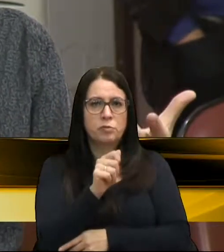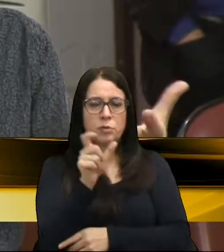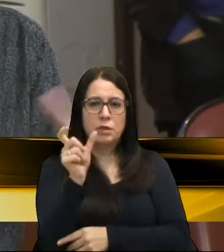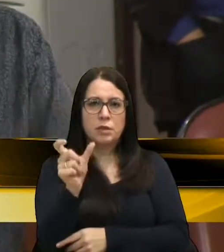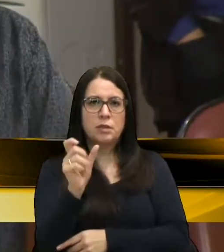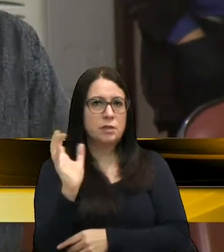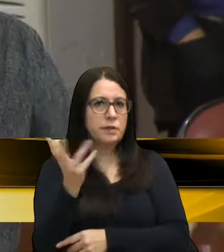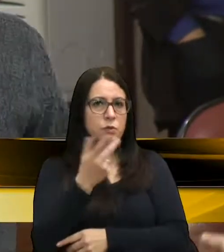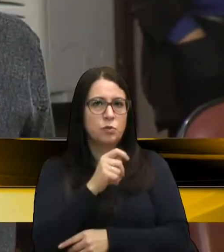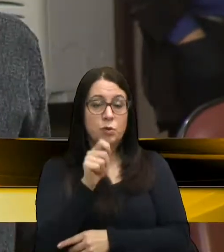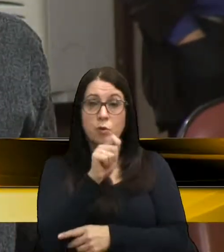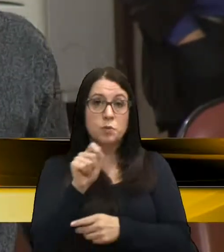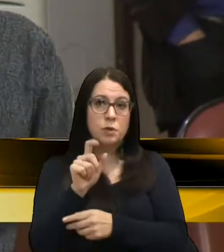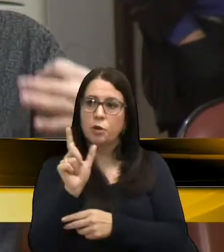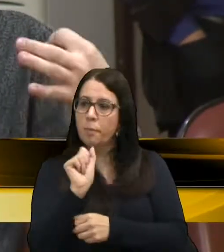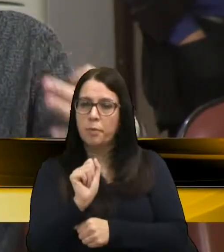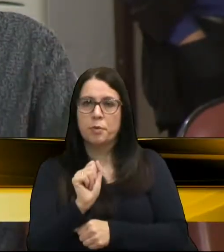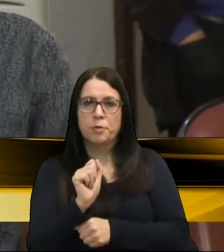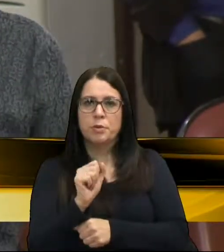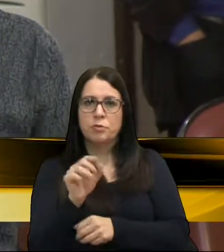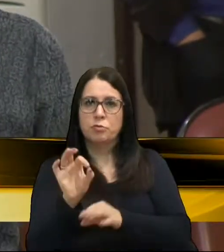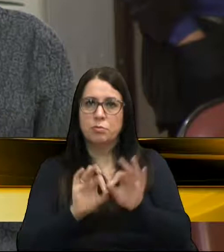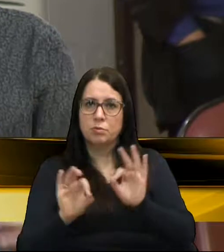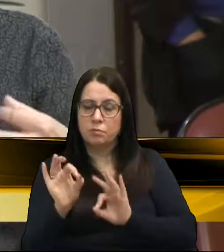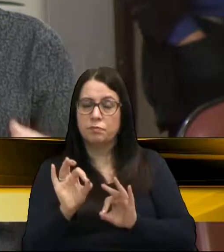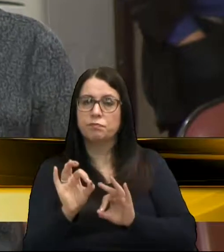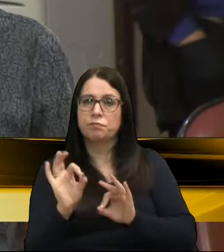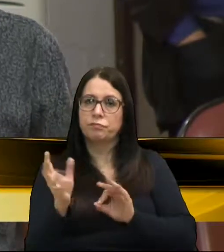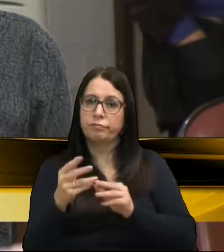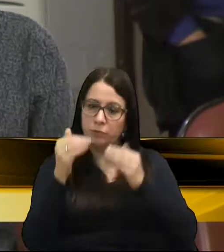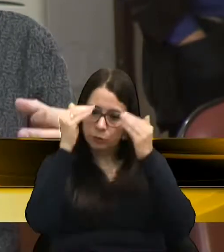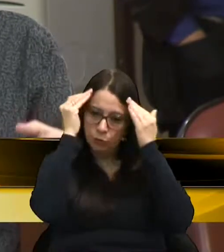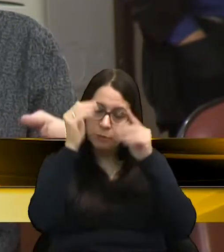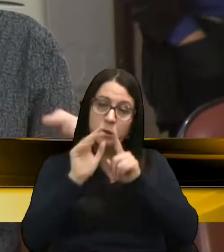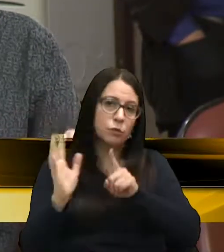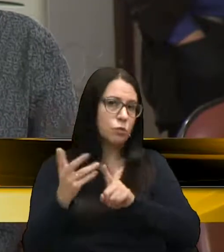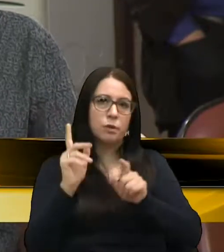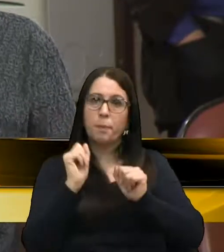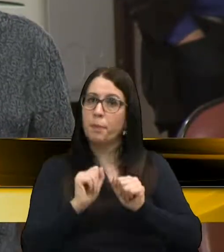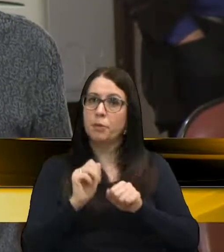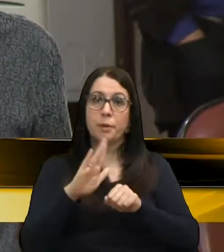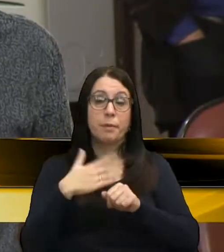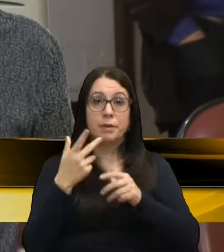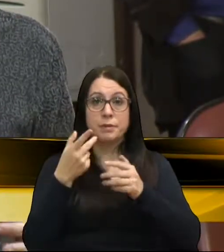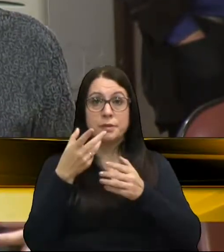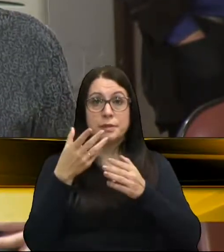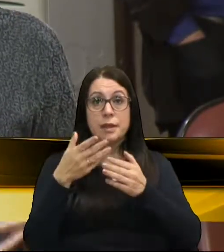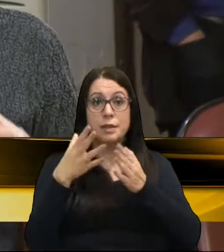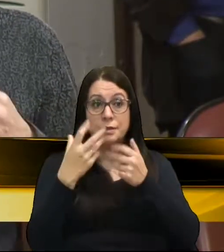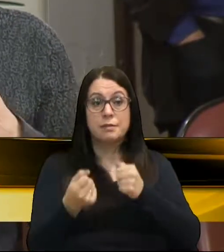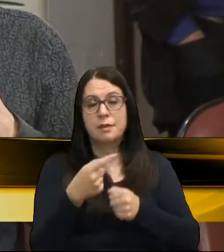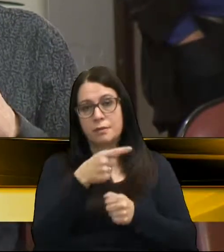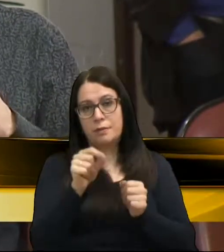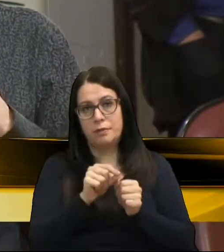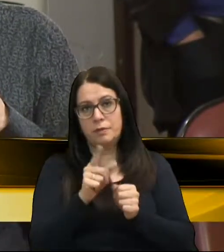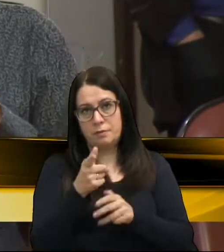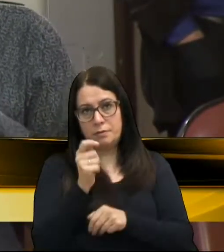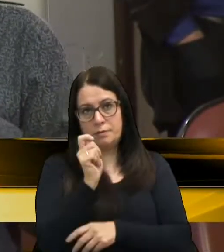tem tudo, e mesmo assim não pode. Tinha uma organização, um respeito, e não foi mais permitido isso.